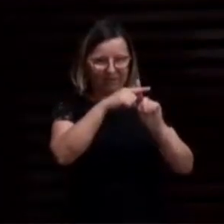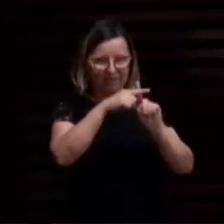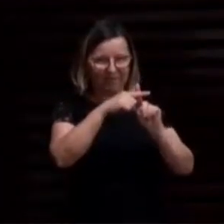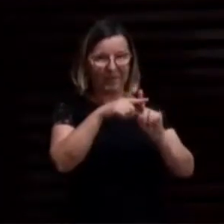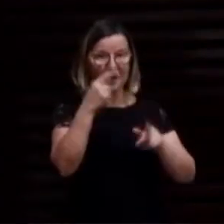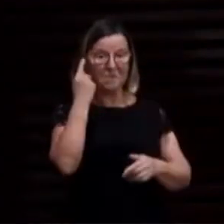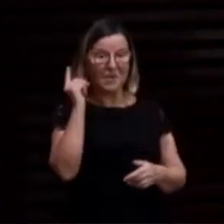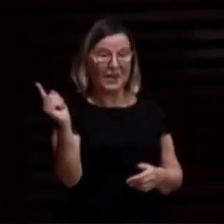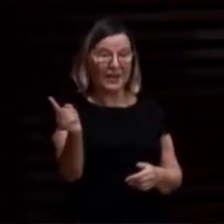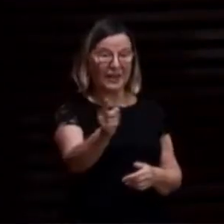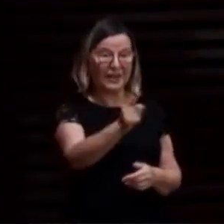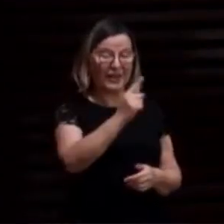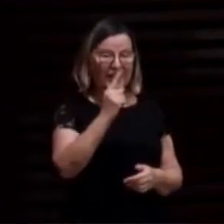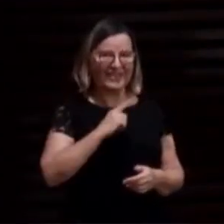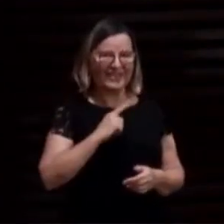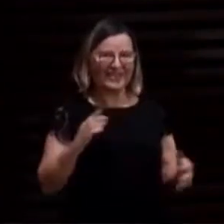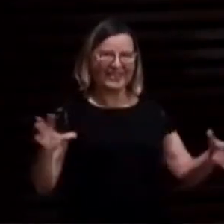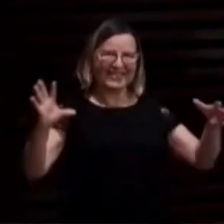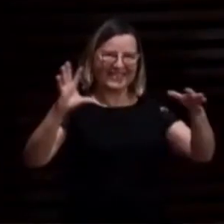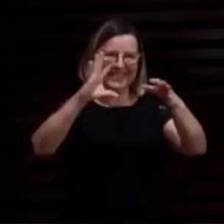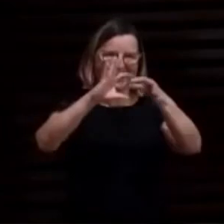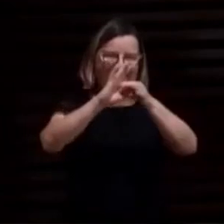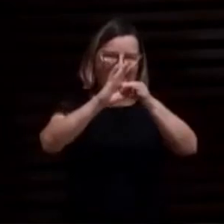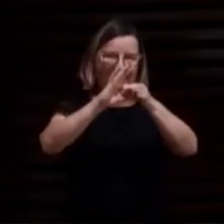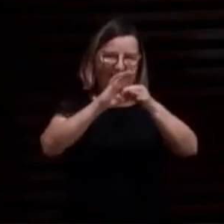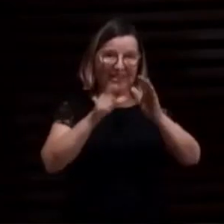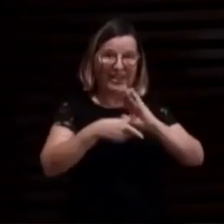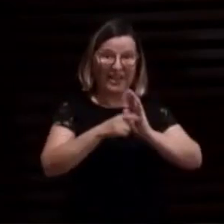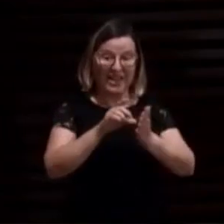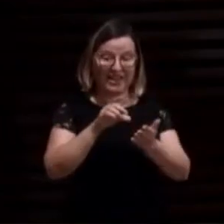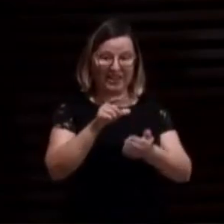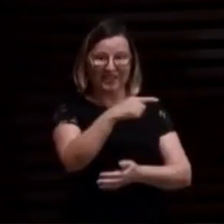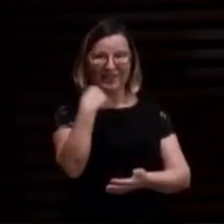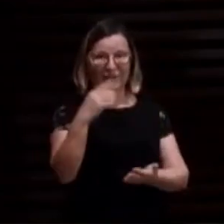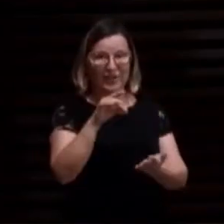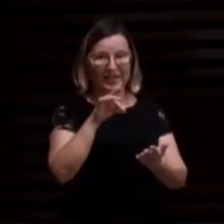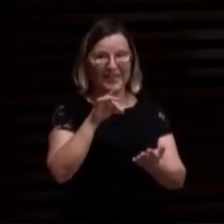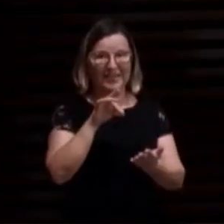nós tivéssemos a reconciliação da inimizade que tínhamos com Deus.